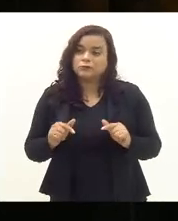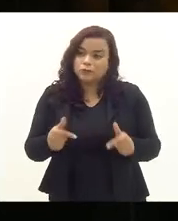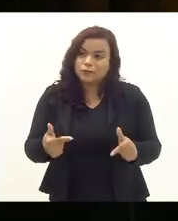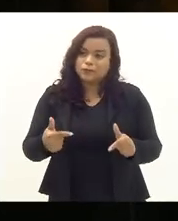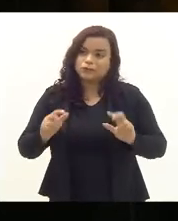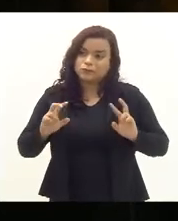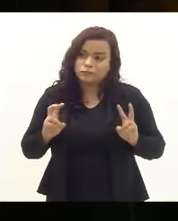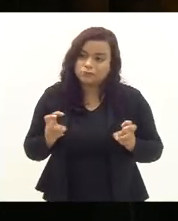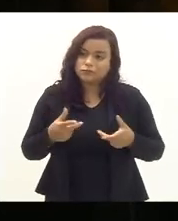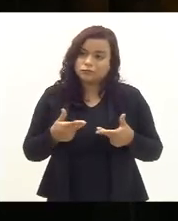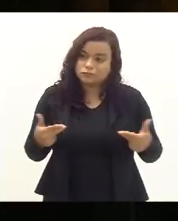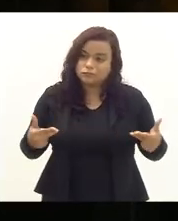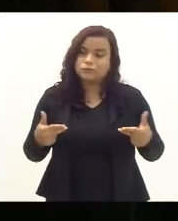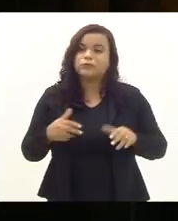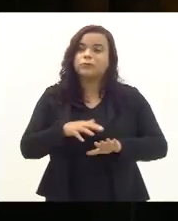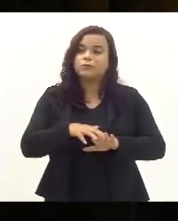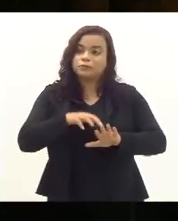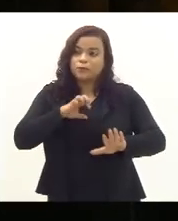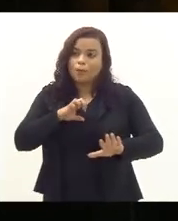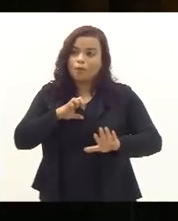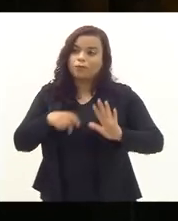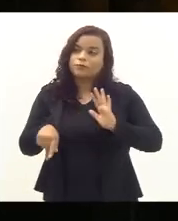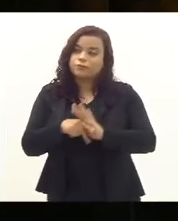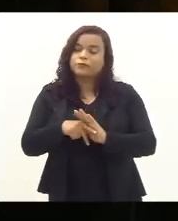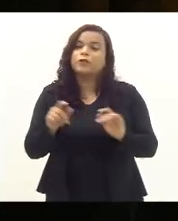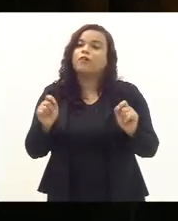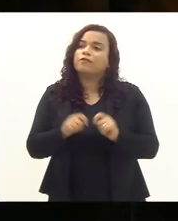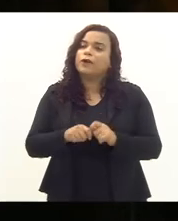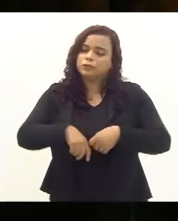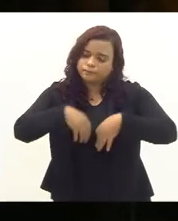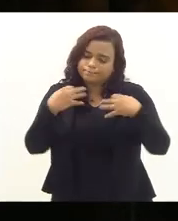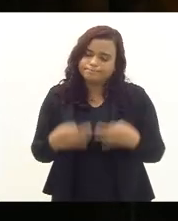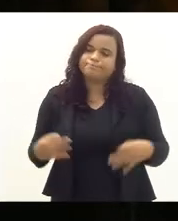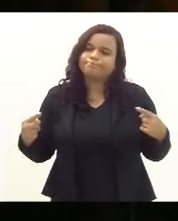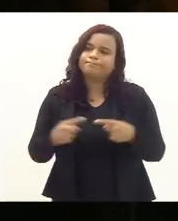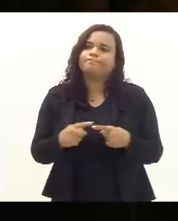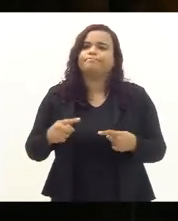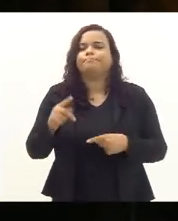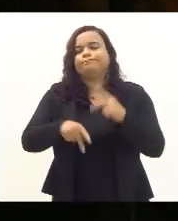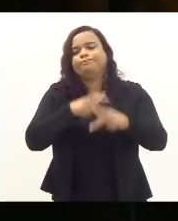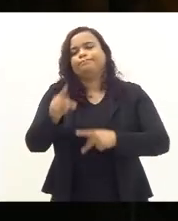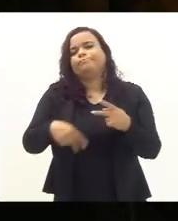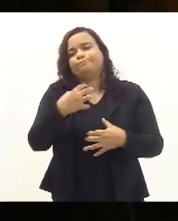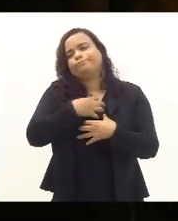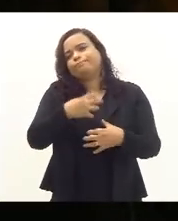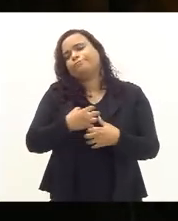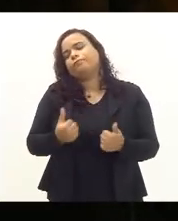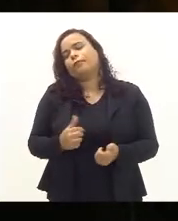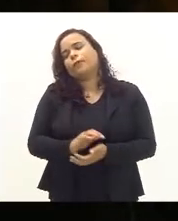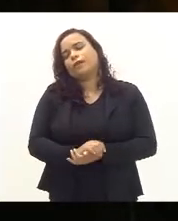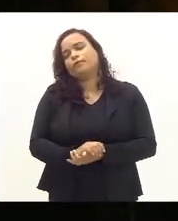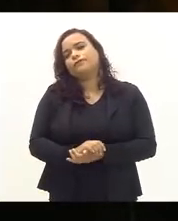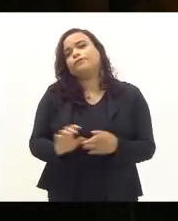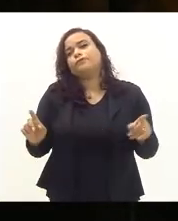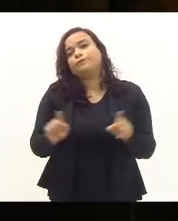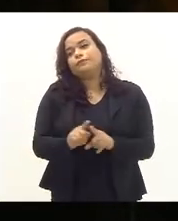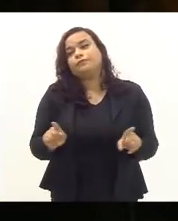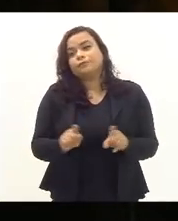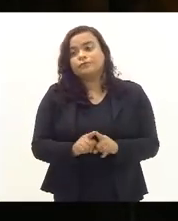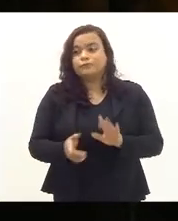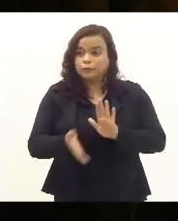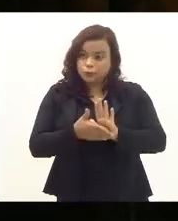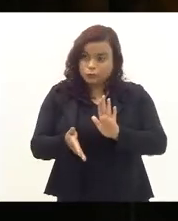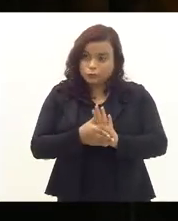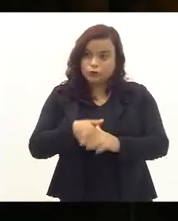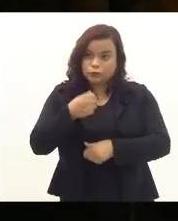ações concretas que façam sentido para a população é importante dizer que na